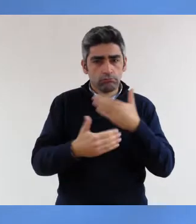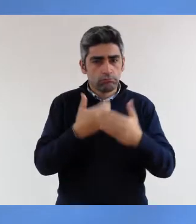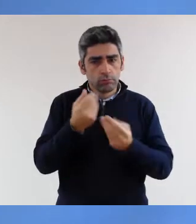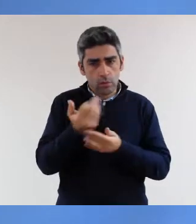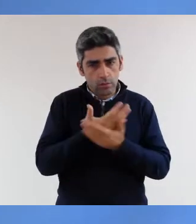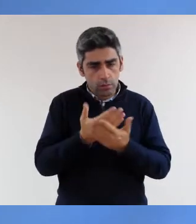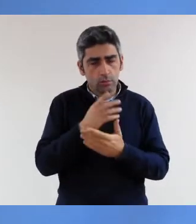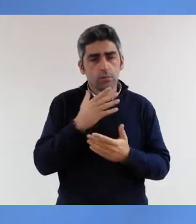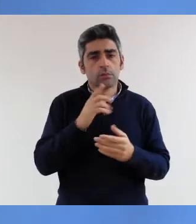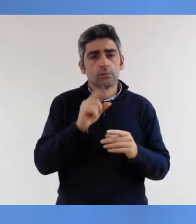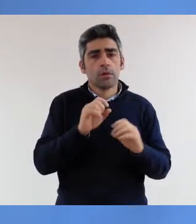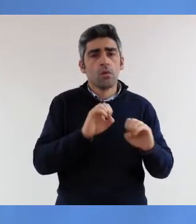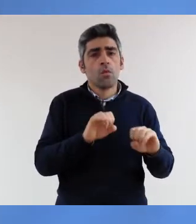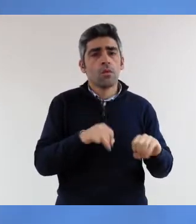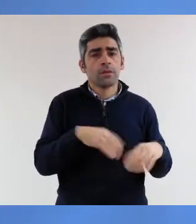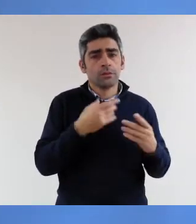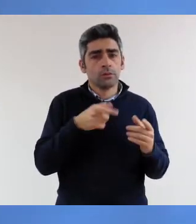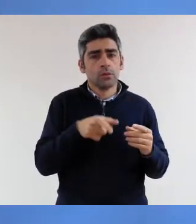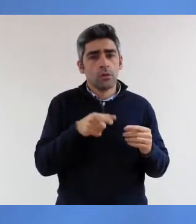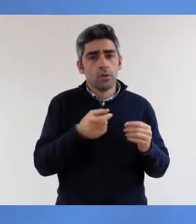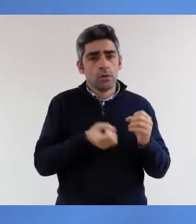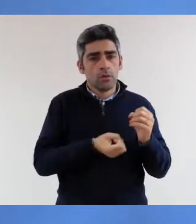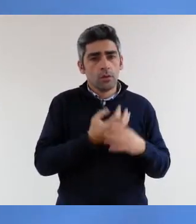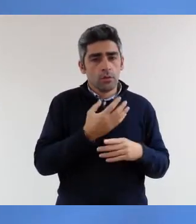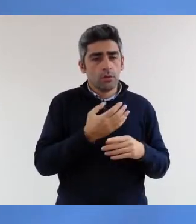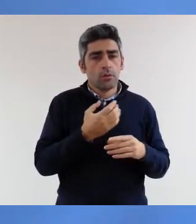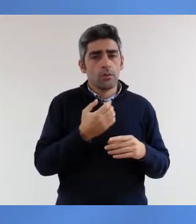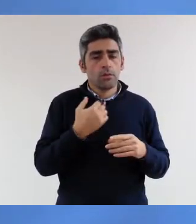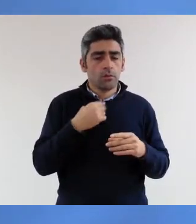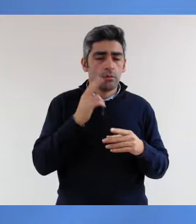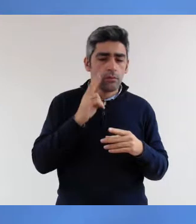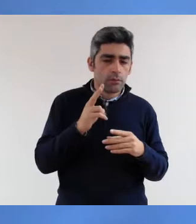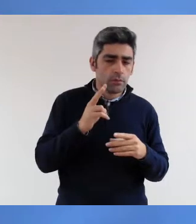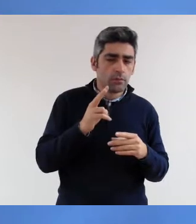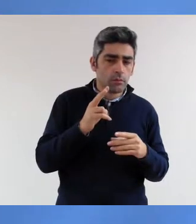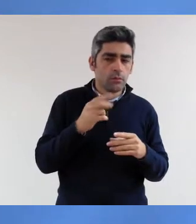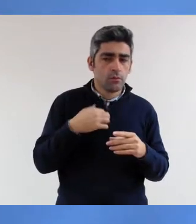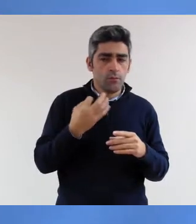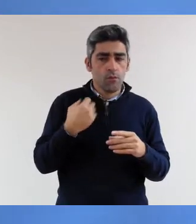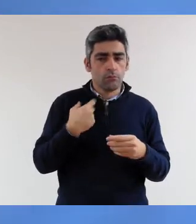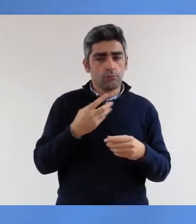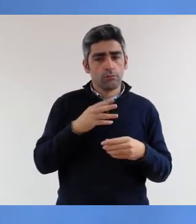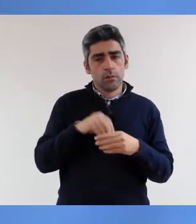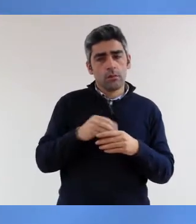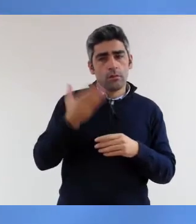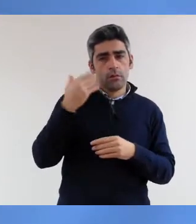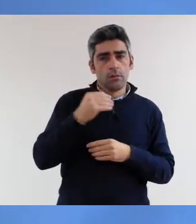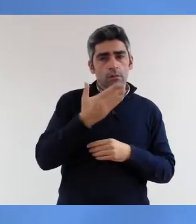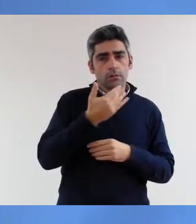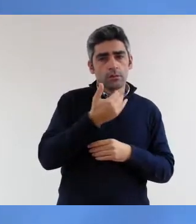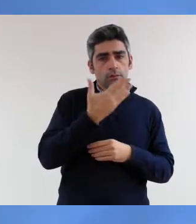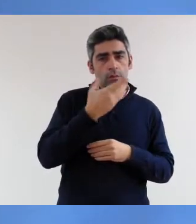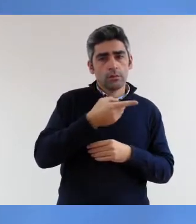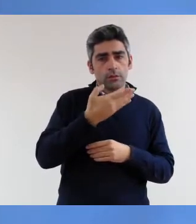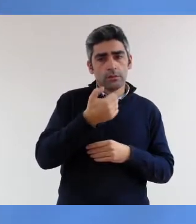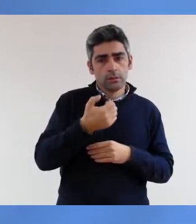estruturais estruturamos e que no início da vigência da constituição a severo como